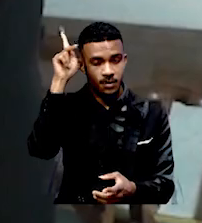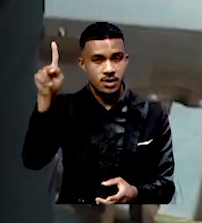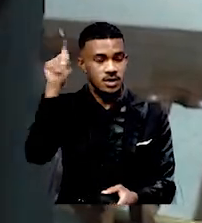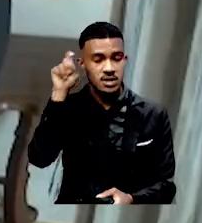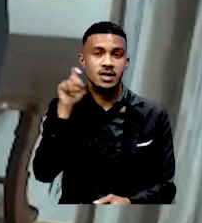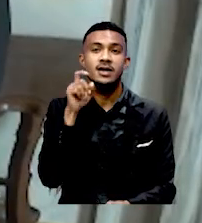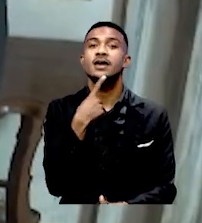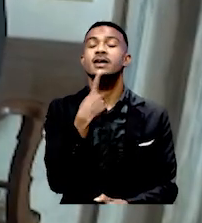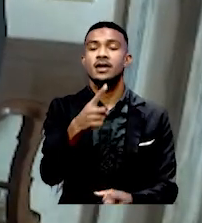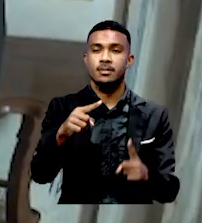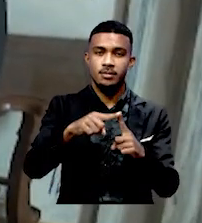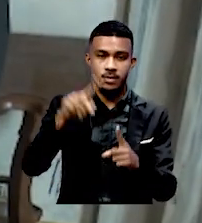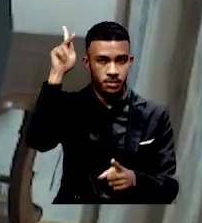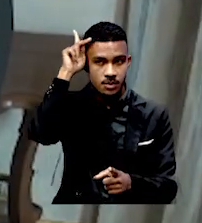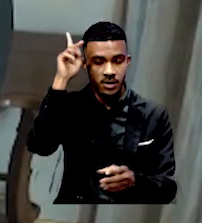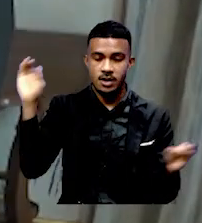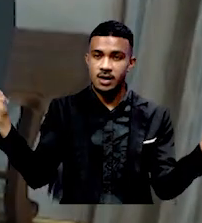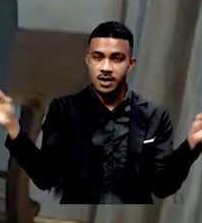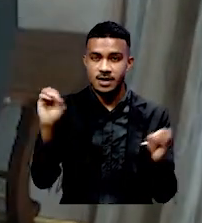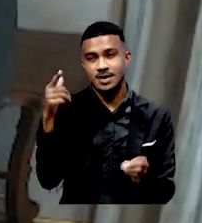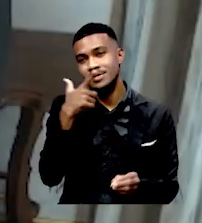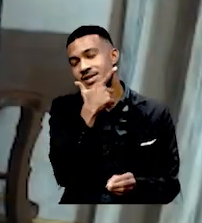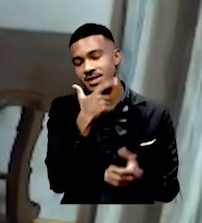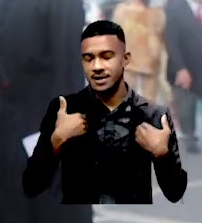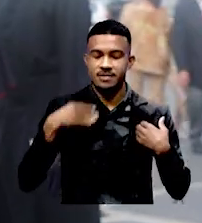ne, quando la iha hamnasa, maxi tristing.